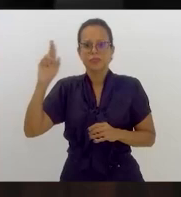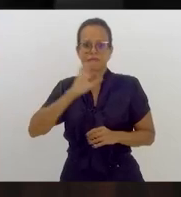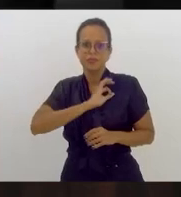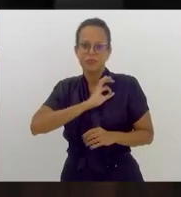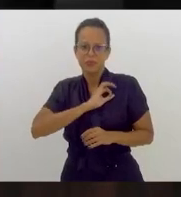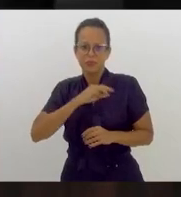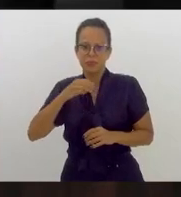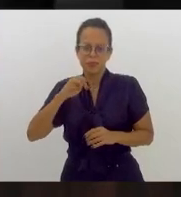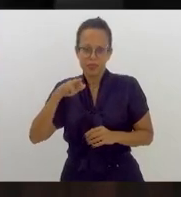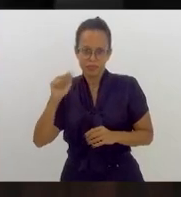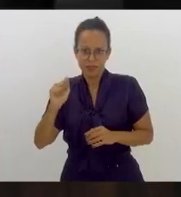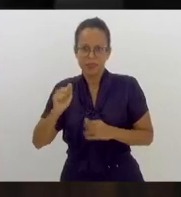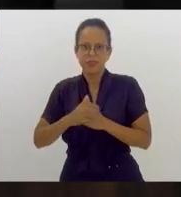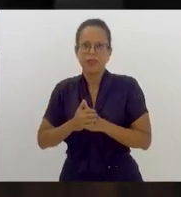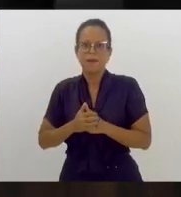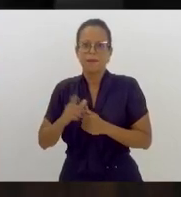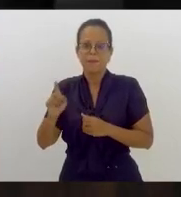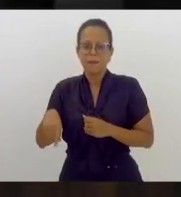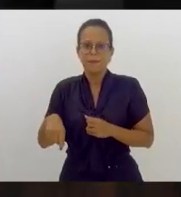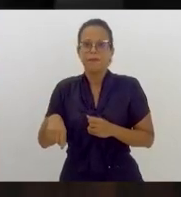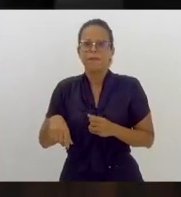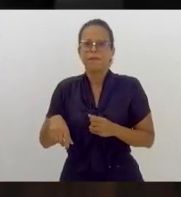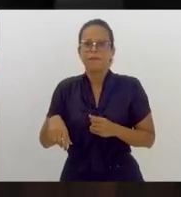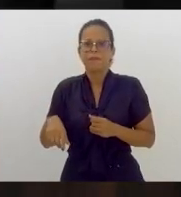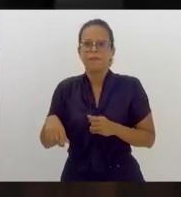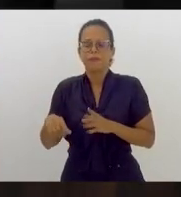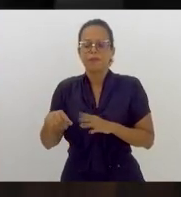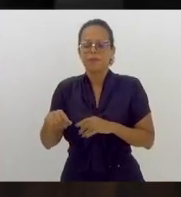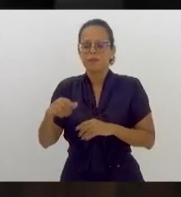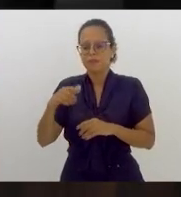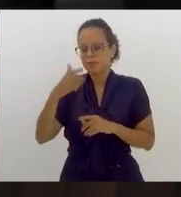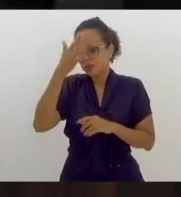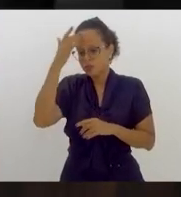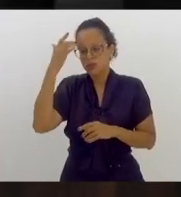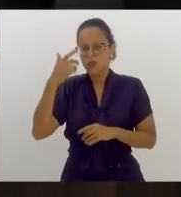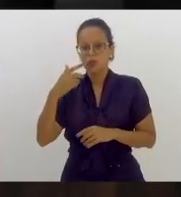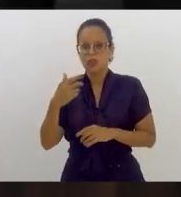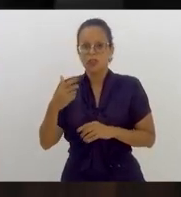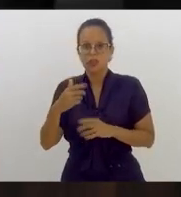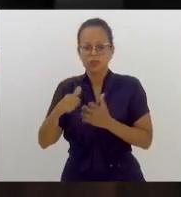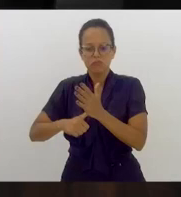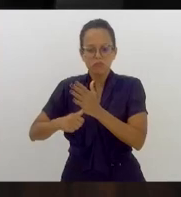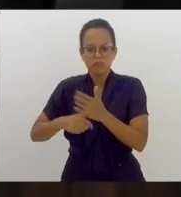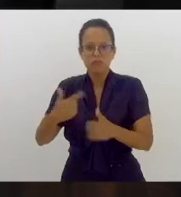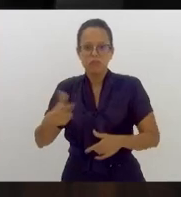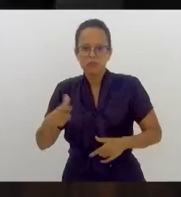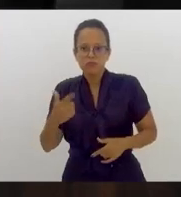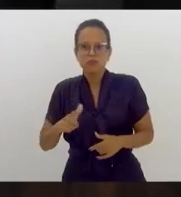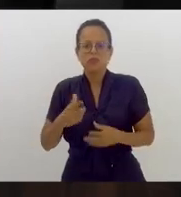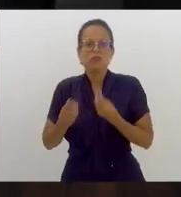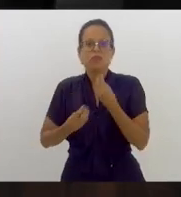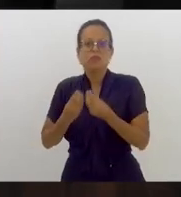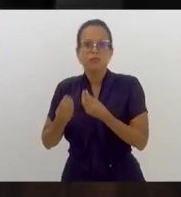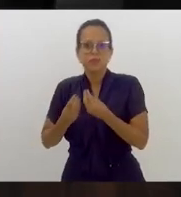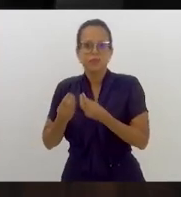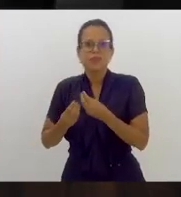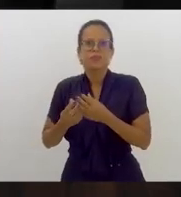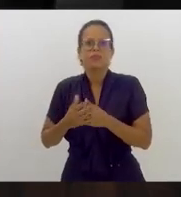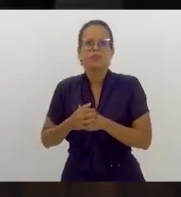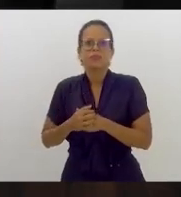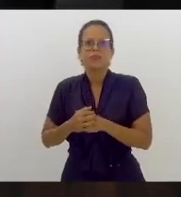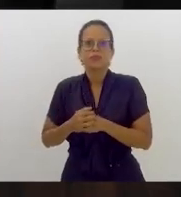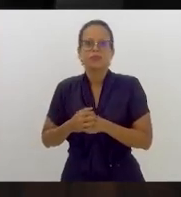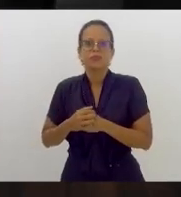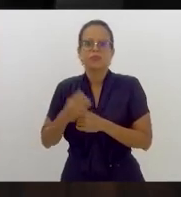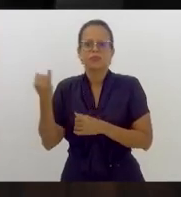dispõe sobre a identificação de pacientes não identificados na rede de saúde do Estado do Rio de Janeiro, pendendo de parecer da Comissão de Emendas Condicionais